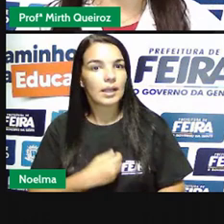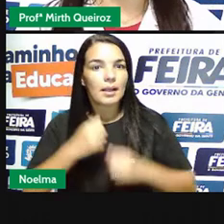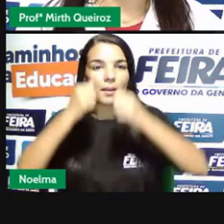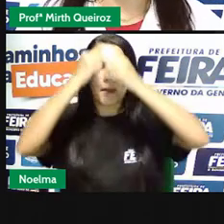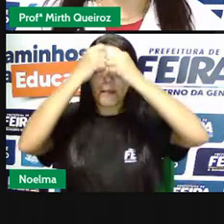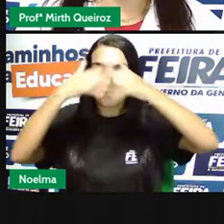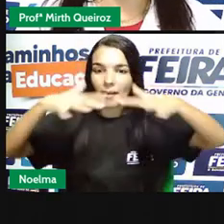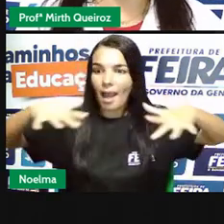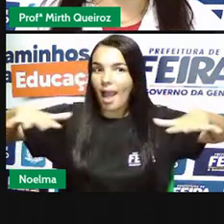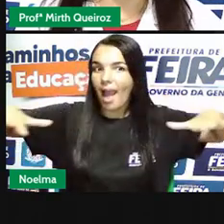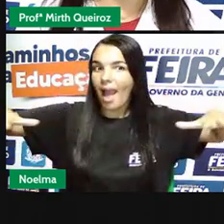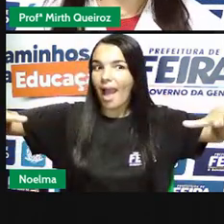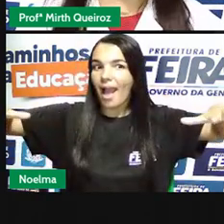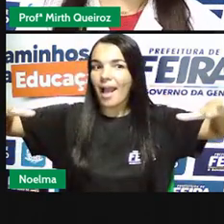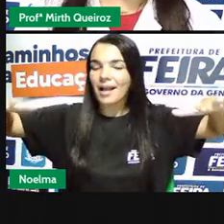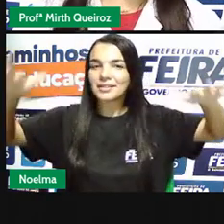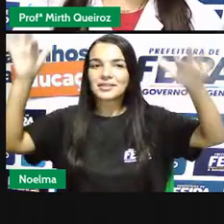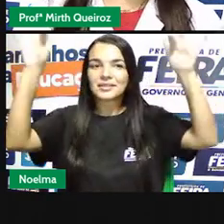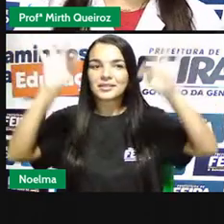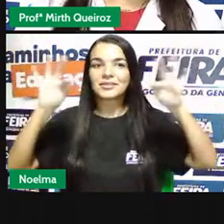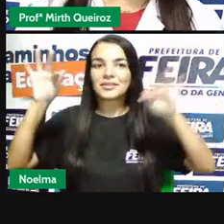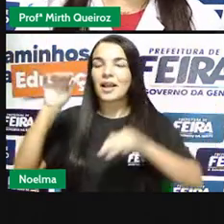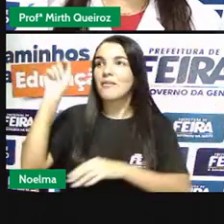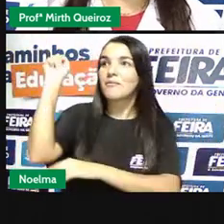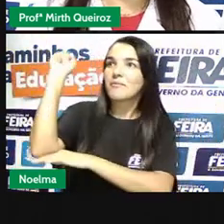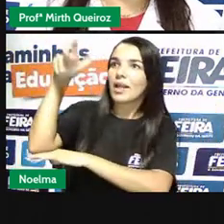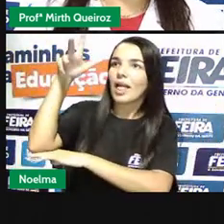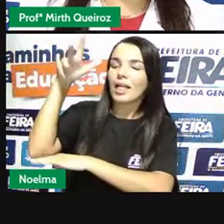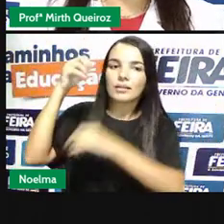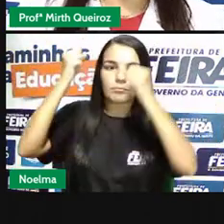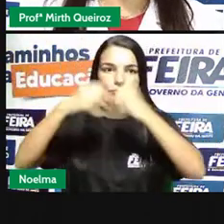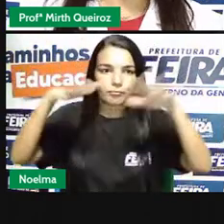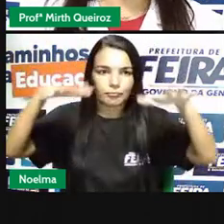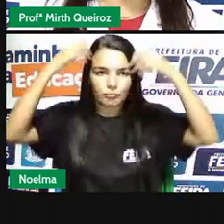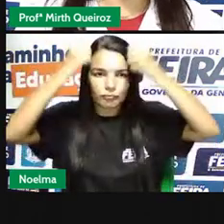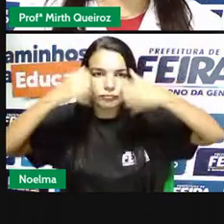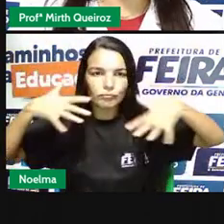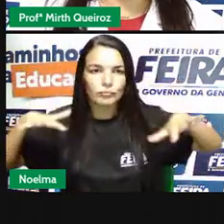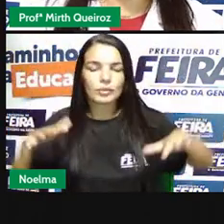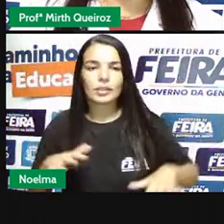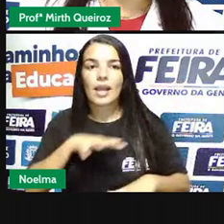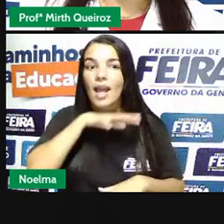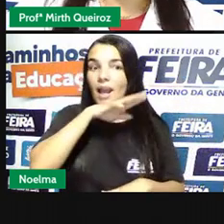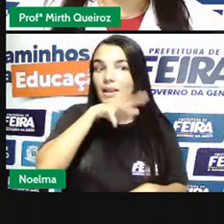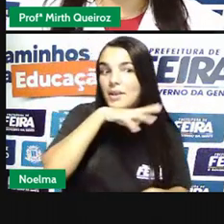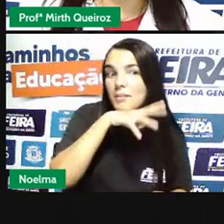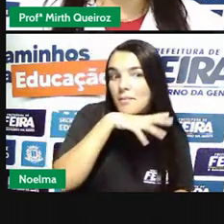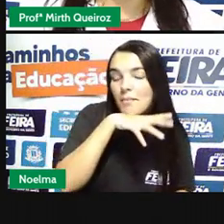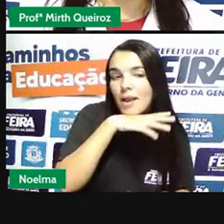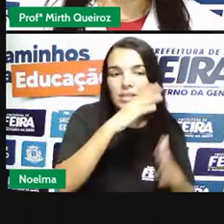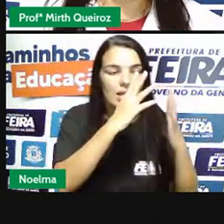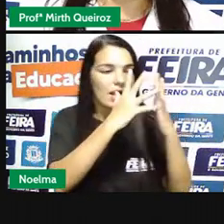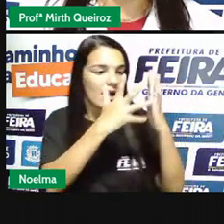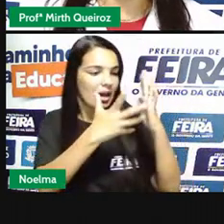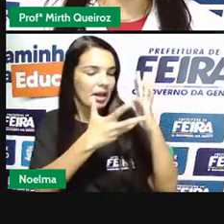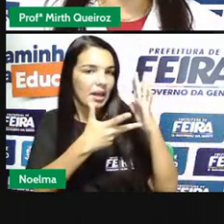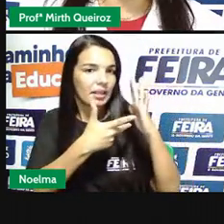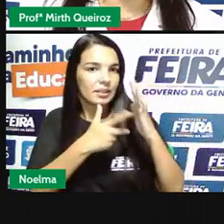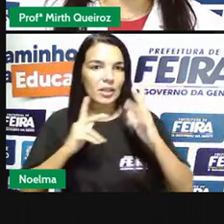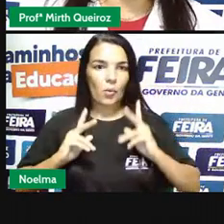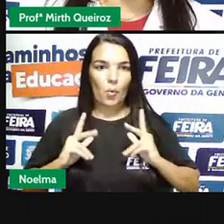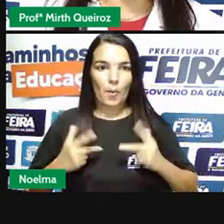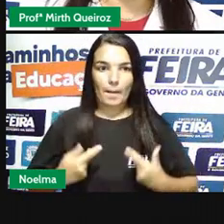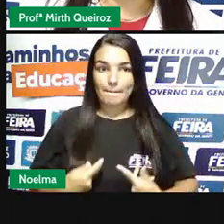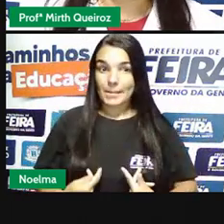Mágicos e fantasiosos raspadas Feiticeiras animais com características humanas